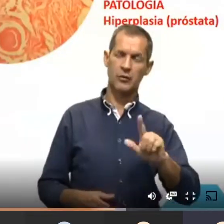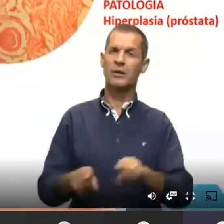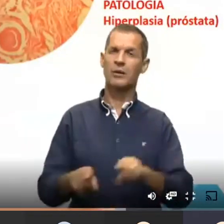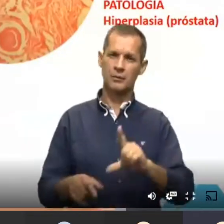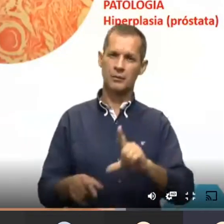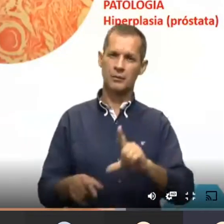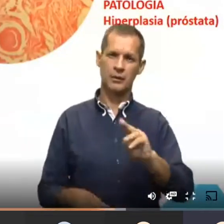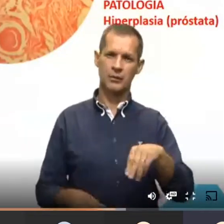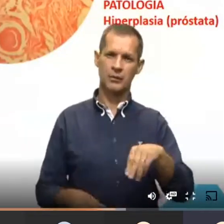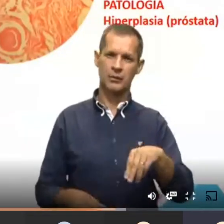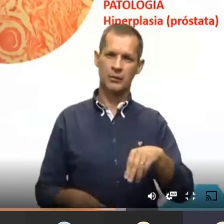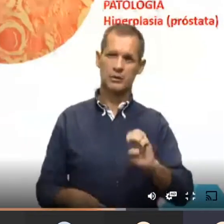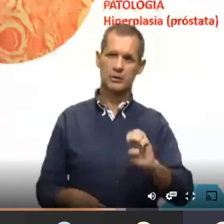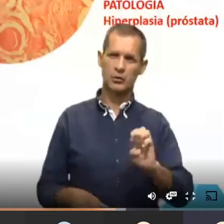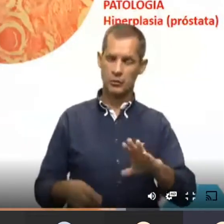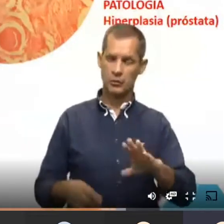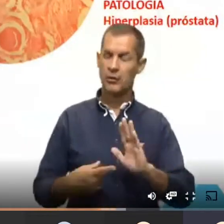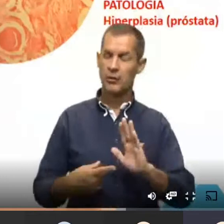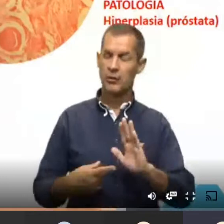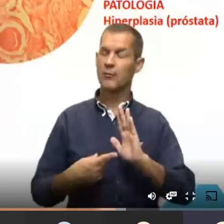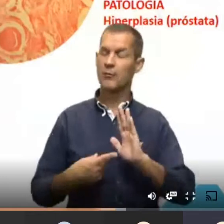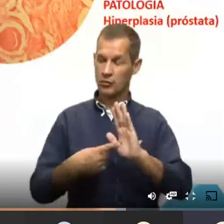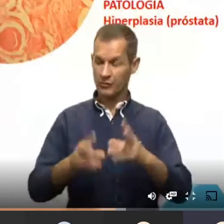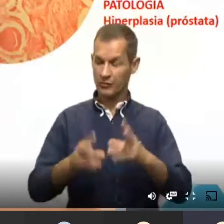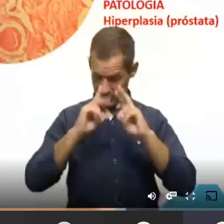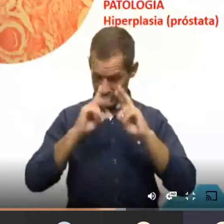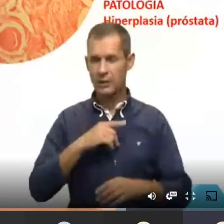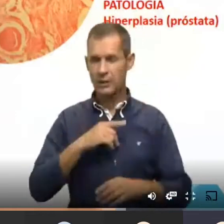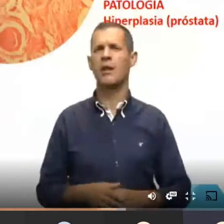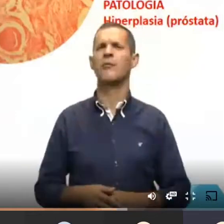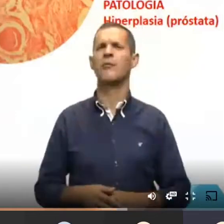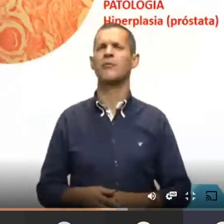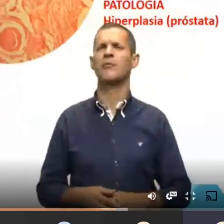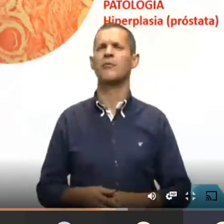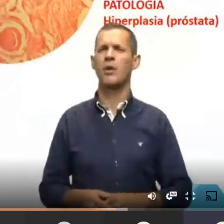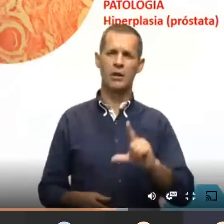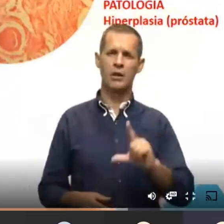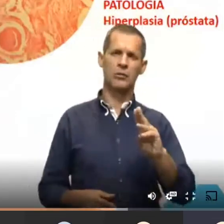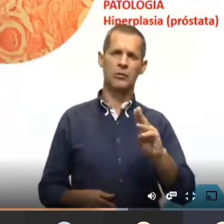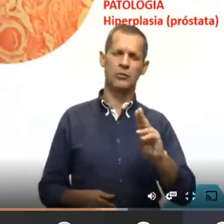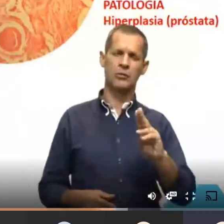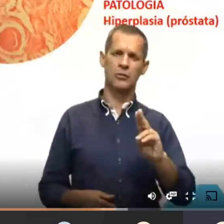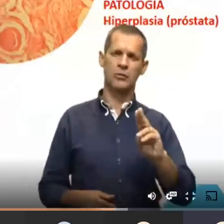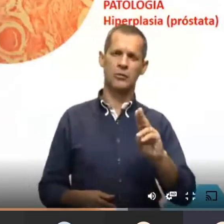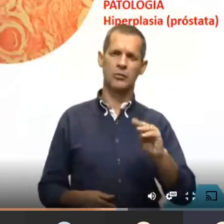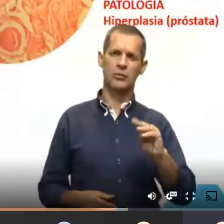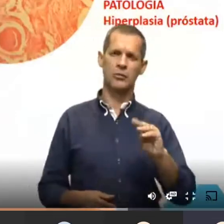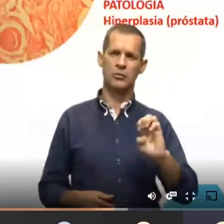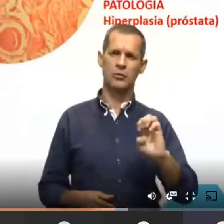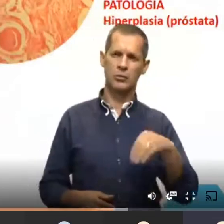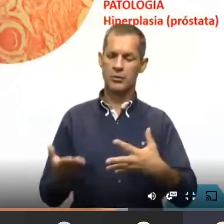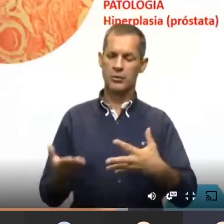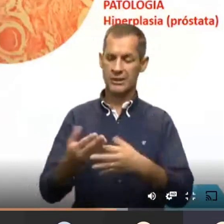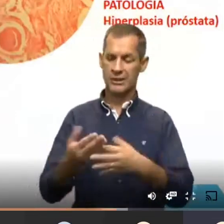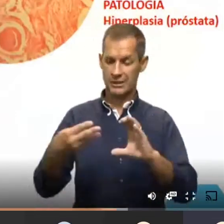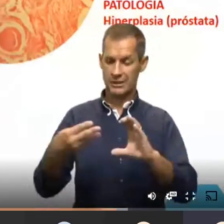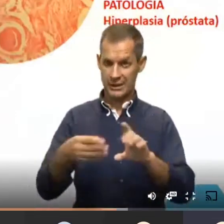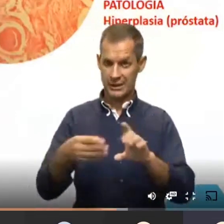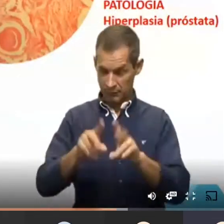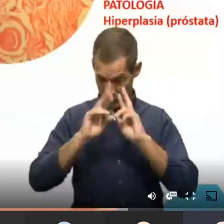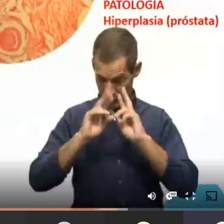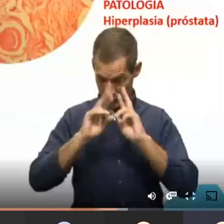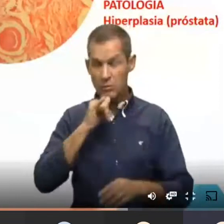do lúmen aparecendo, né? A gente consegue ver que existe um lúmen entre células aqui. A gente consegue